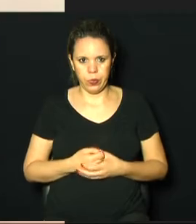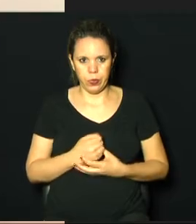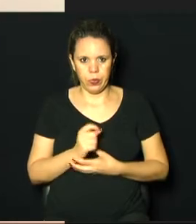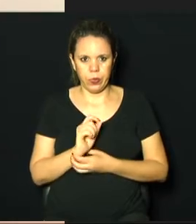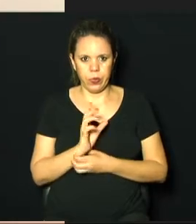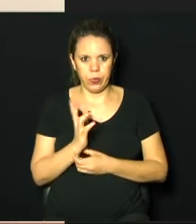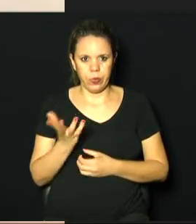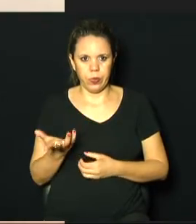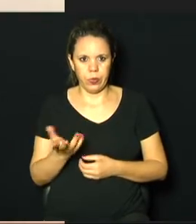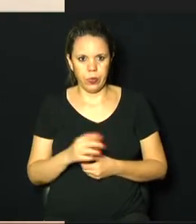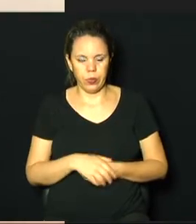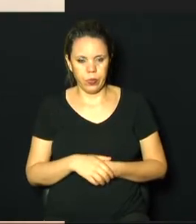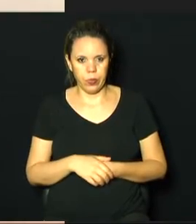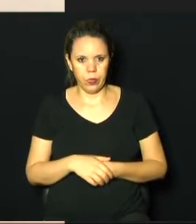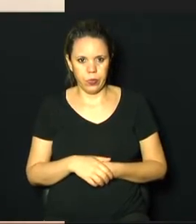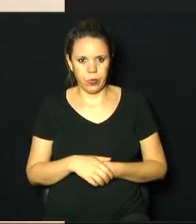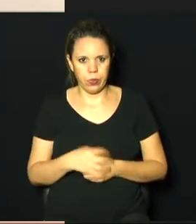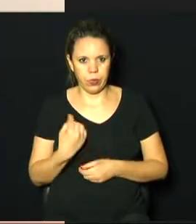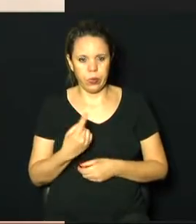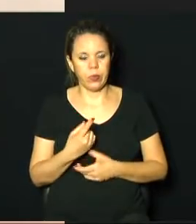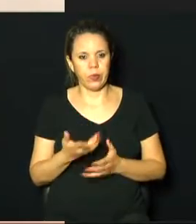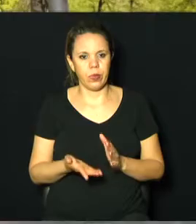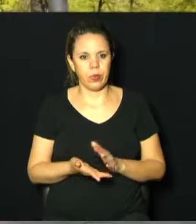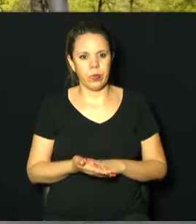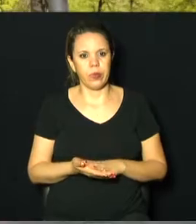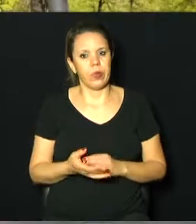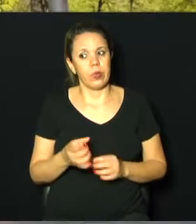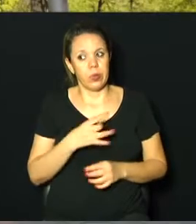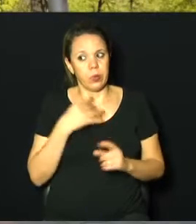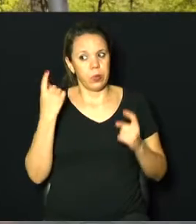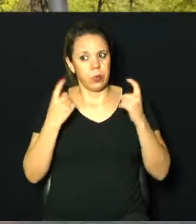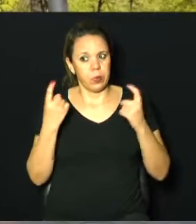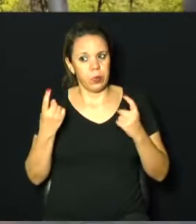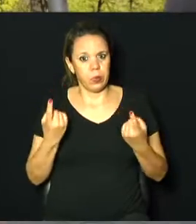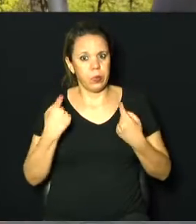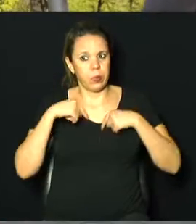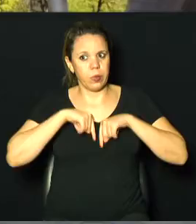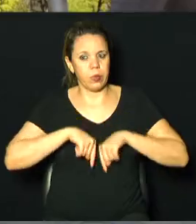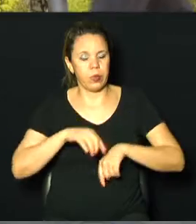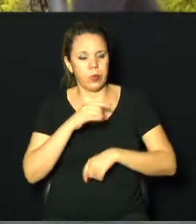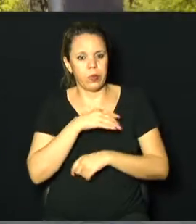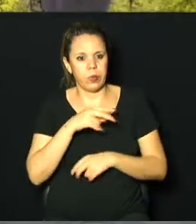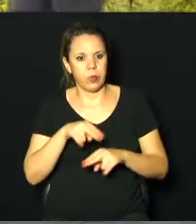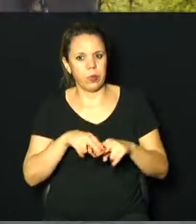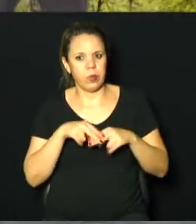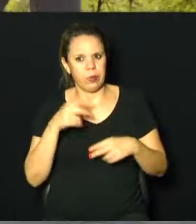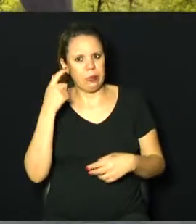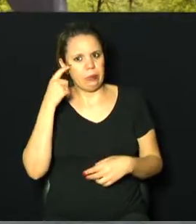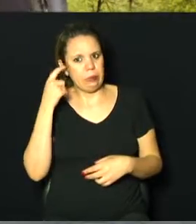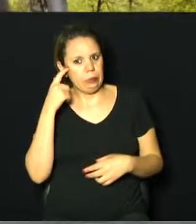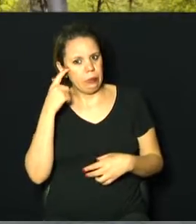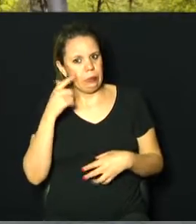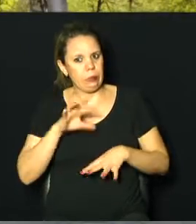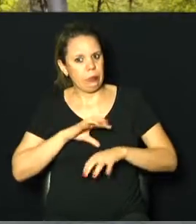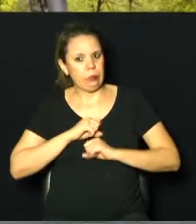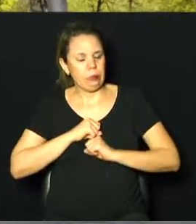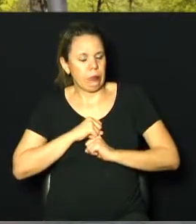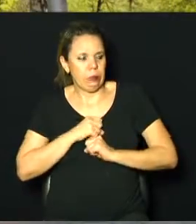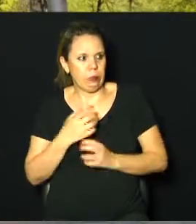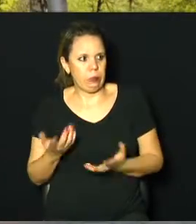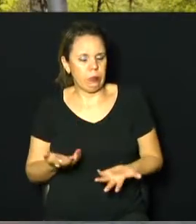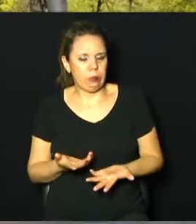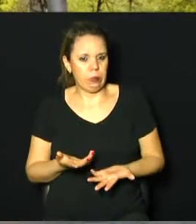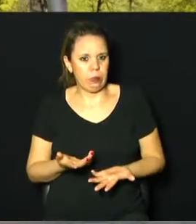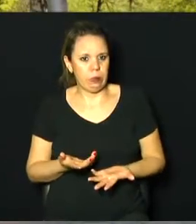que acontece? A gente sai com medo, né? Porque entra o medo por causa da questão da doença em si, né? Então, nós saímos